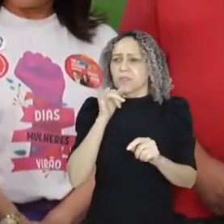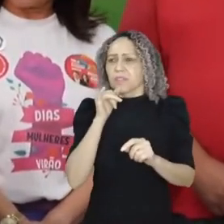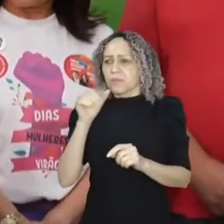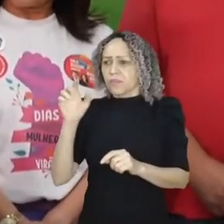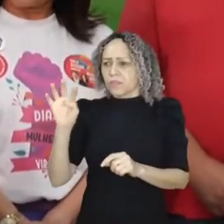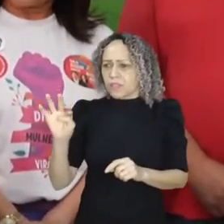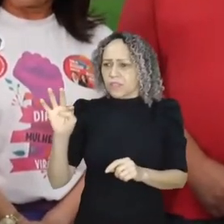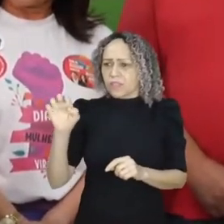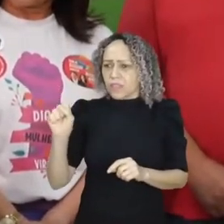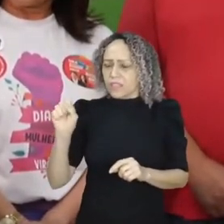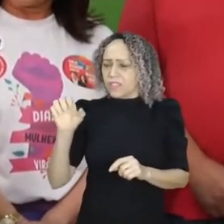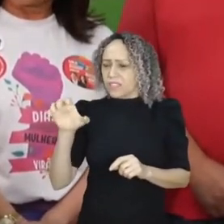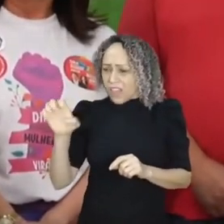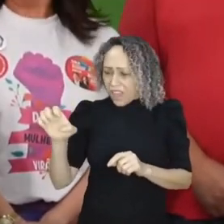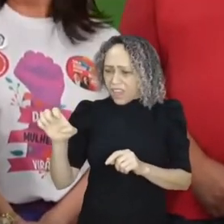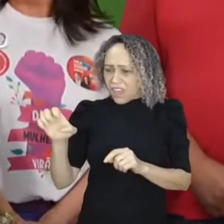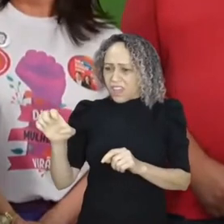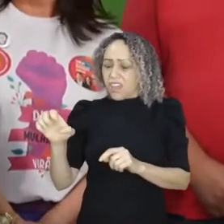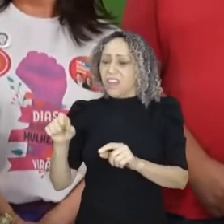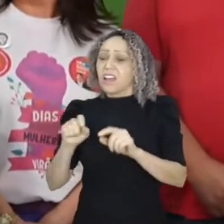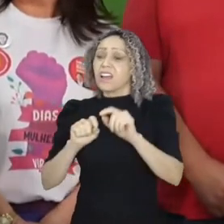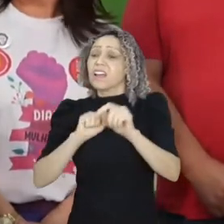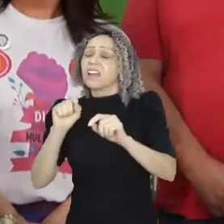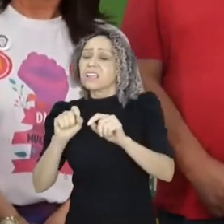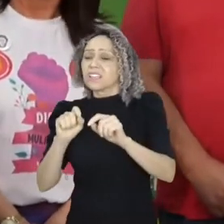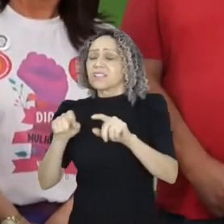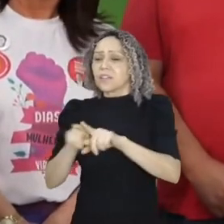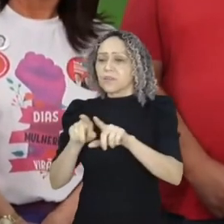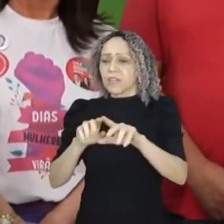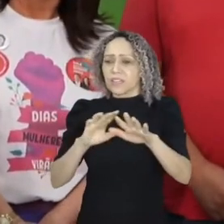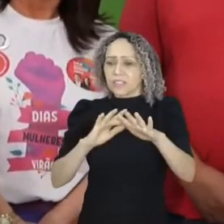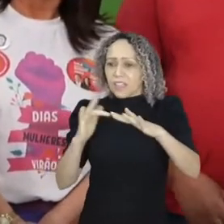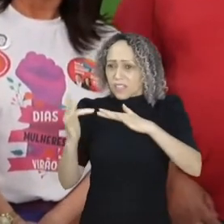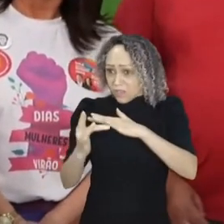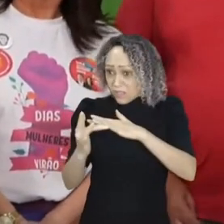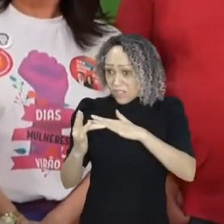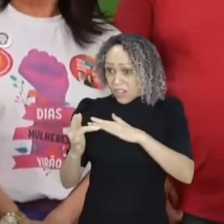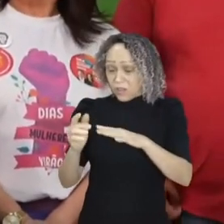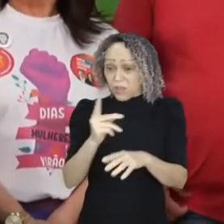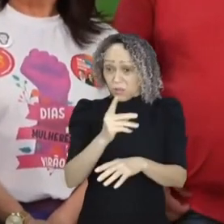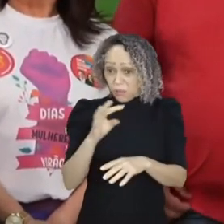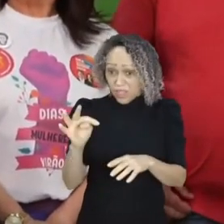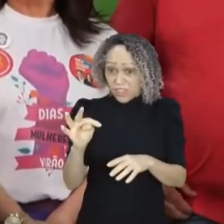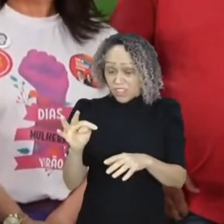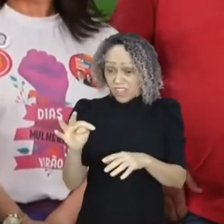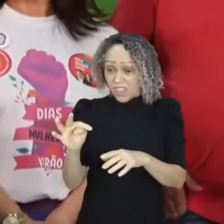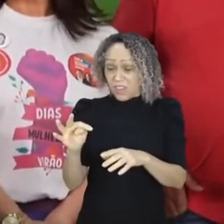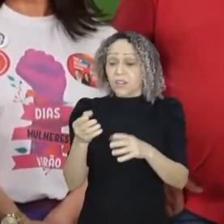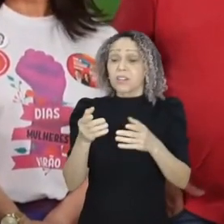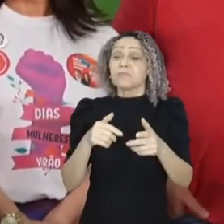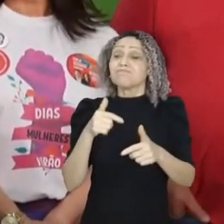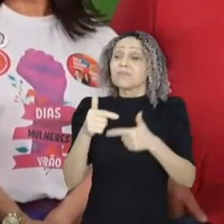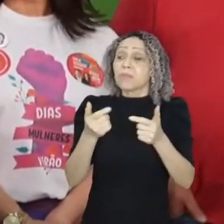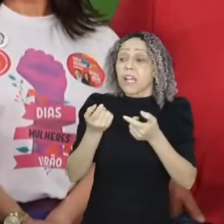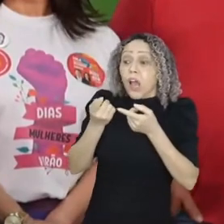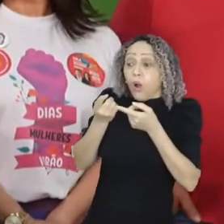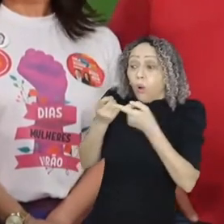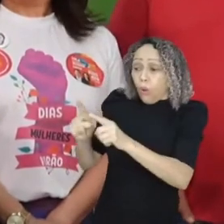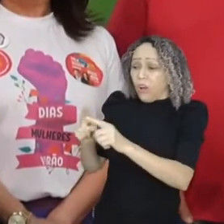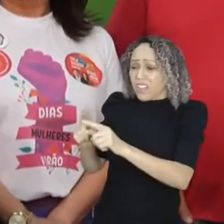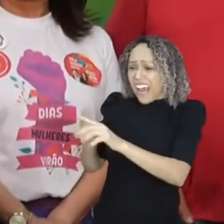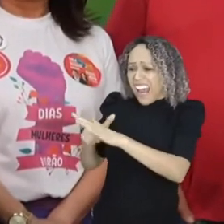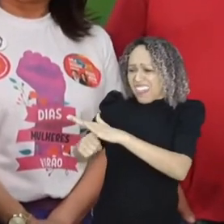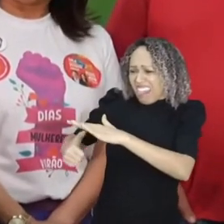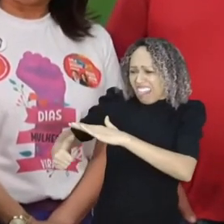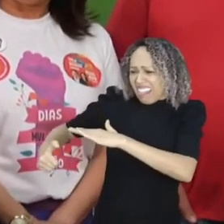e pelas redes sociais são suficientes para impedir as fake news? Ou o senhor acha que ainda dá tempo de fazer mais alguma coisa